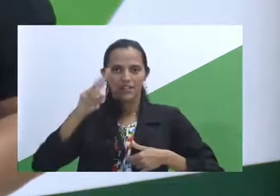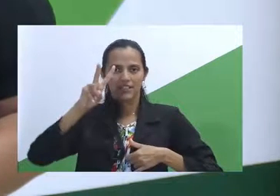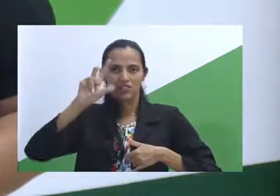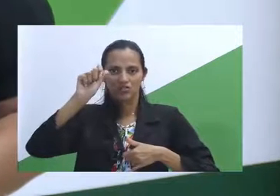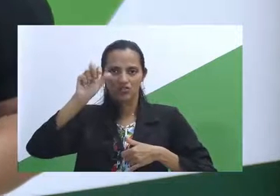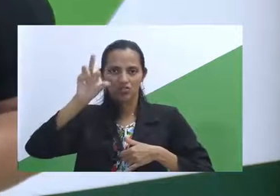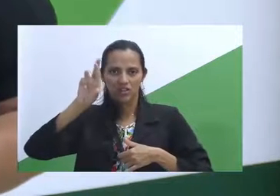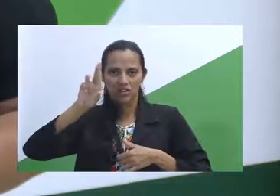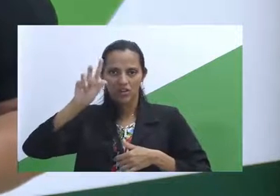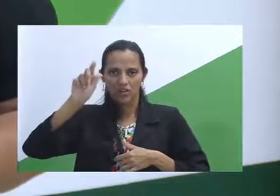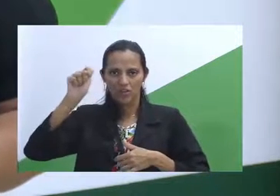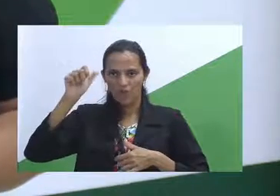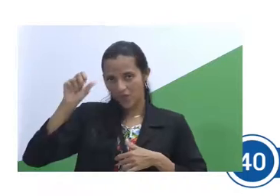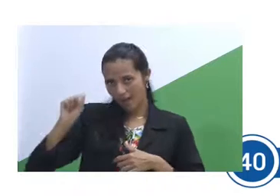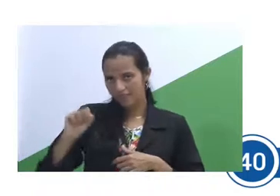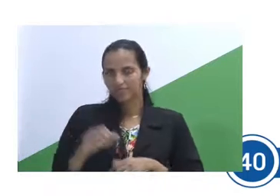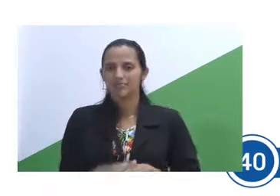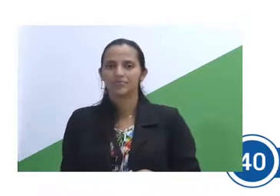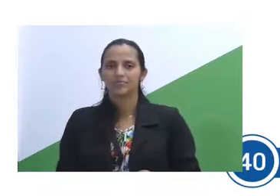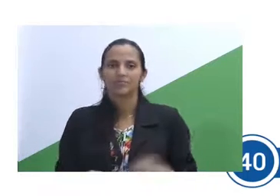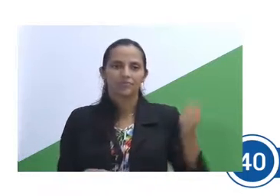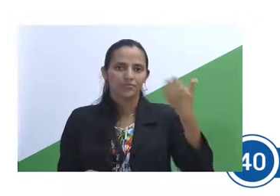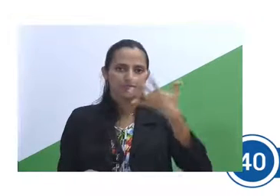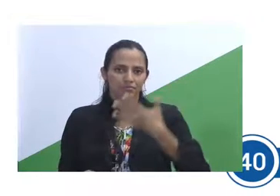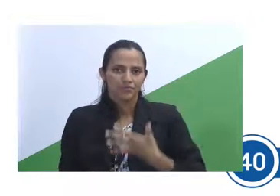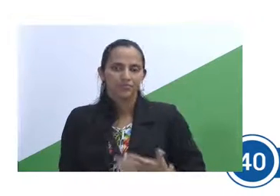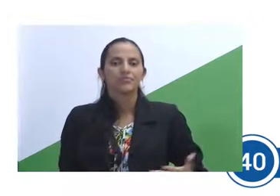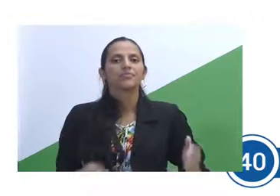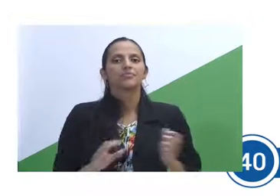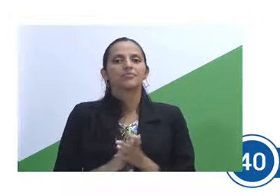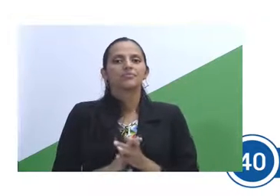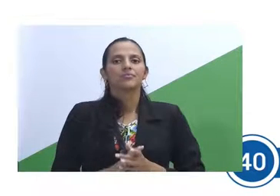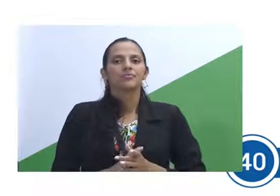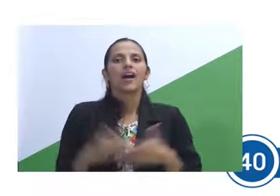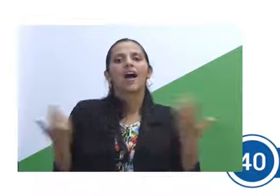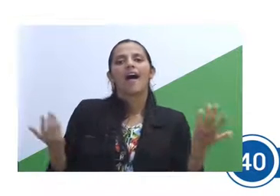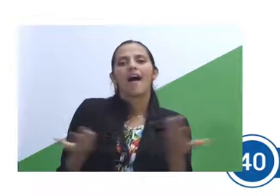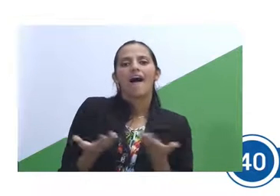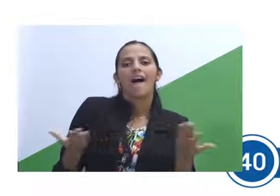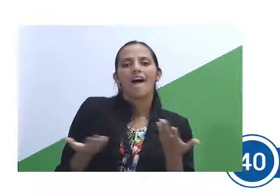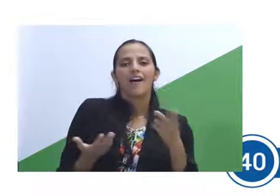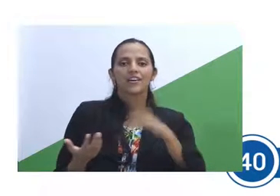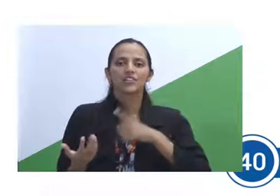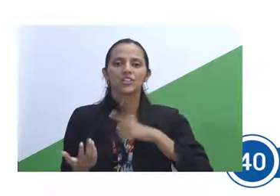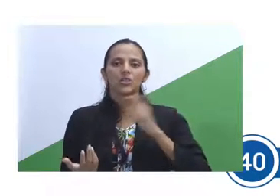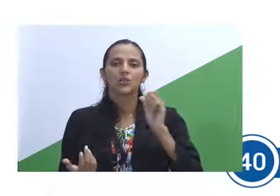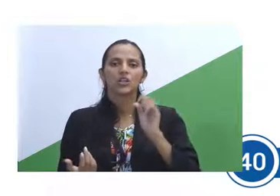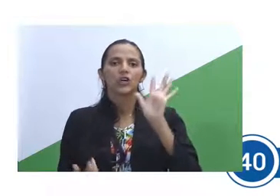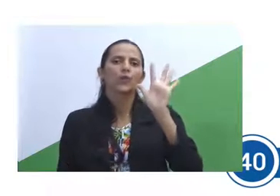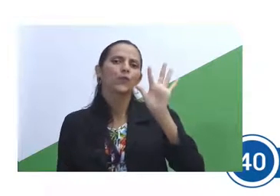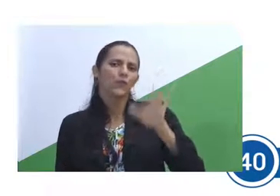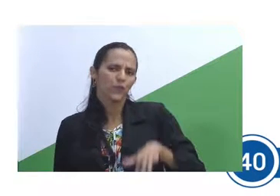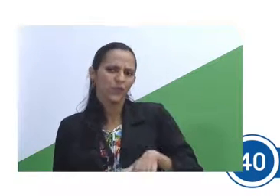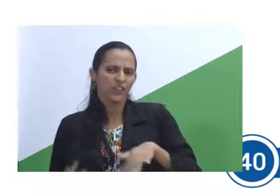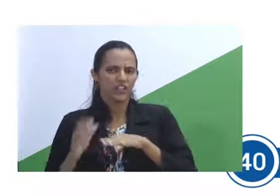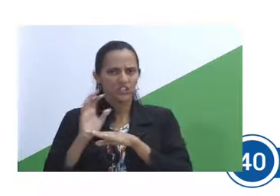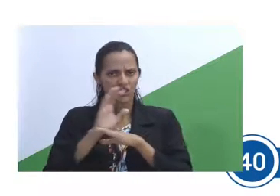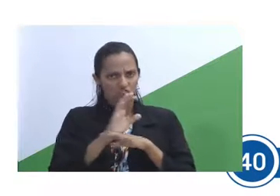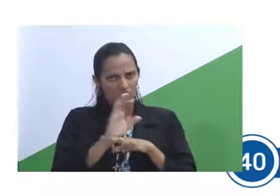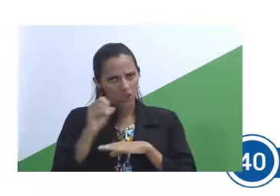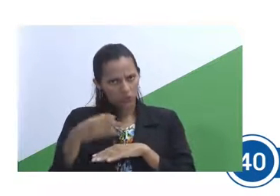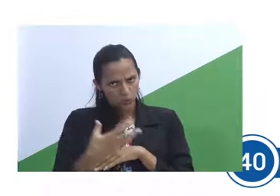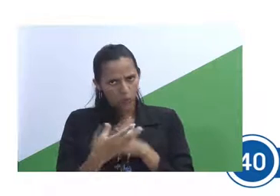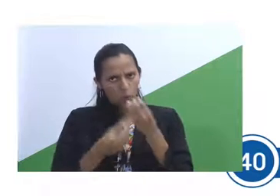populismo, tá, vamos continuar, então, aí, nos nossos slides, a gente tem, então, olha só, né, a finalização, então, do Estado